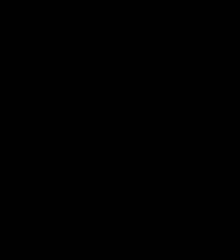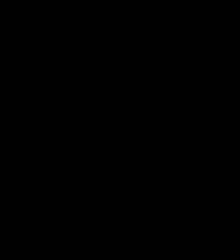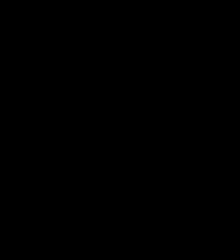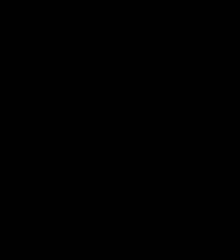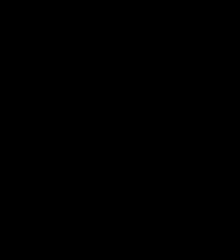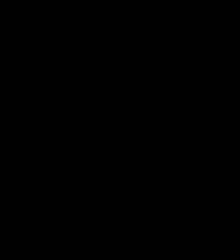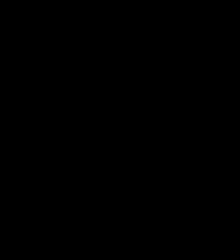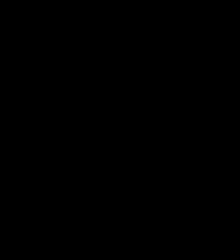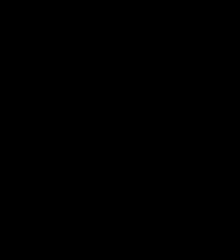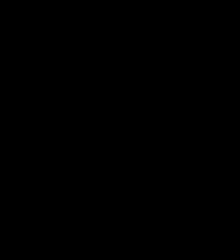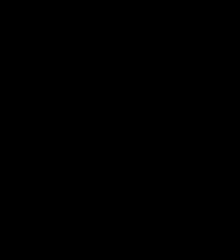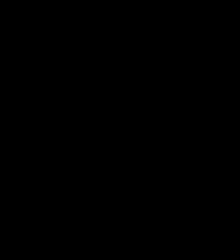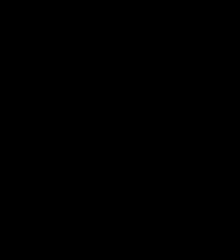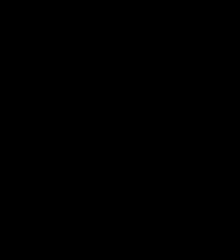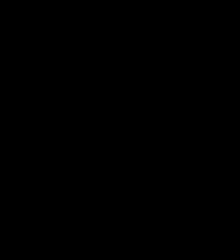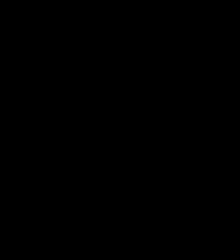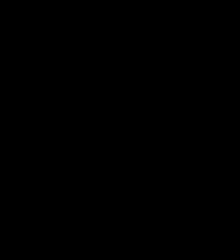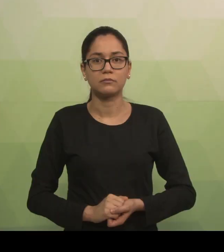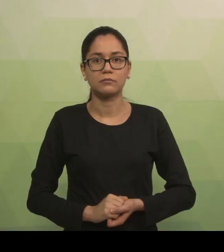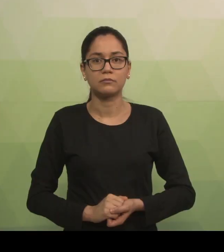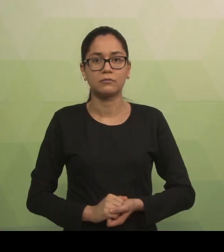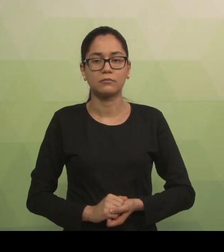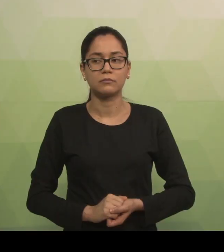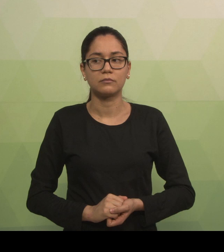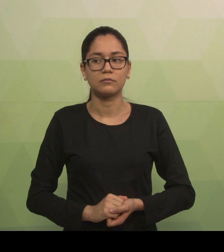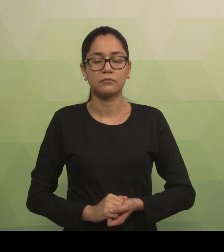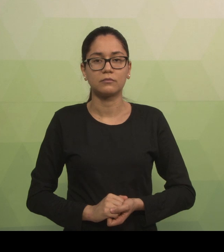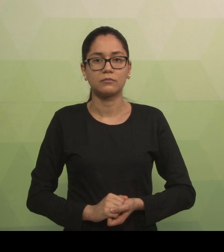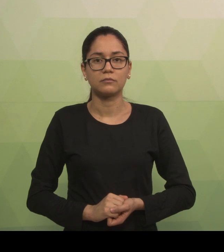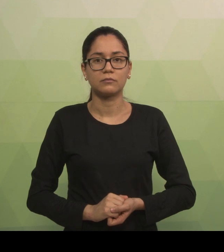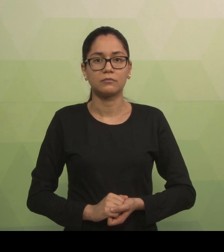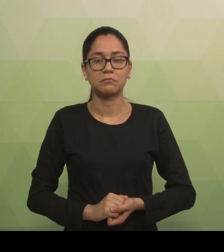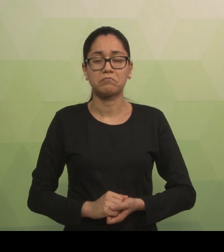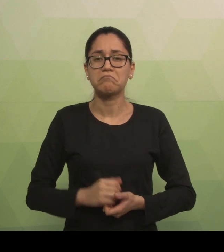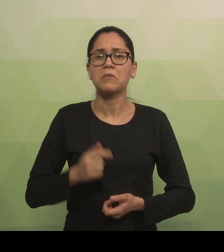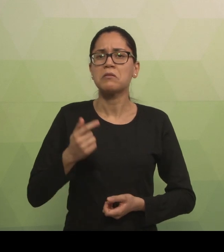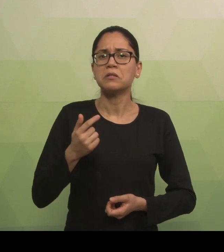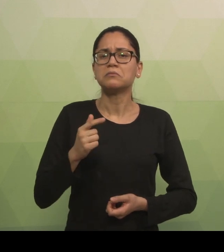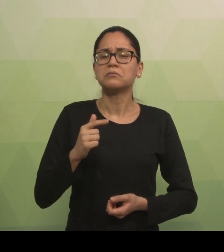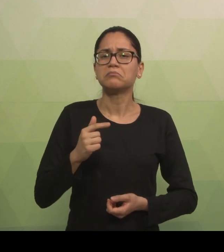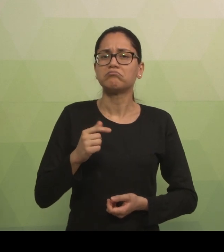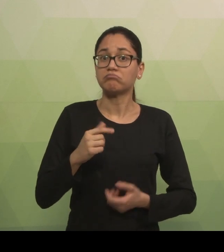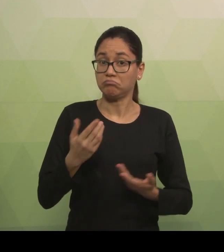áudio e ou vídeo, marcadores de listas, entre outros.